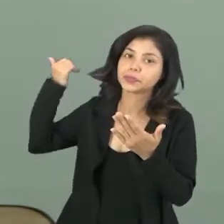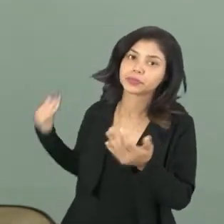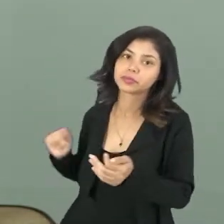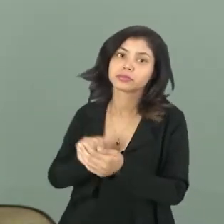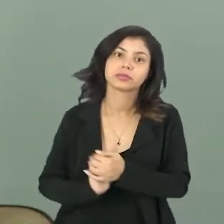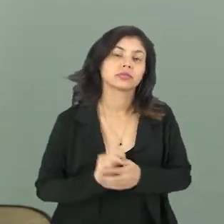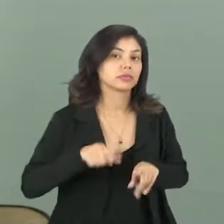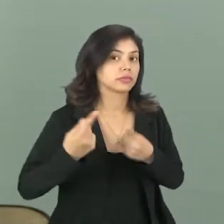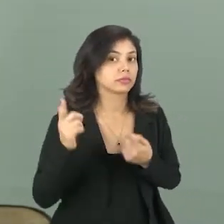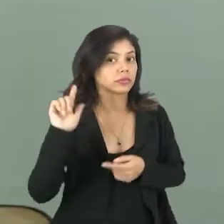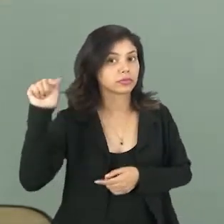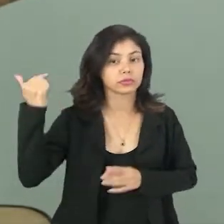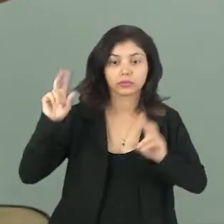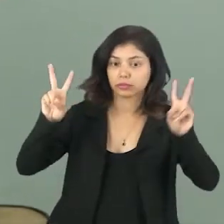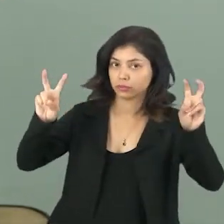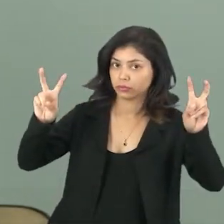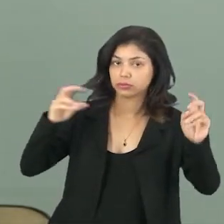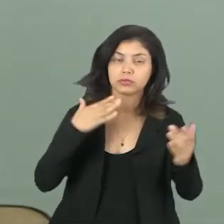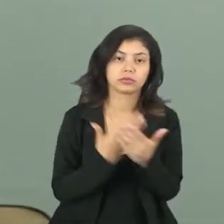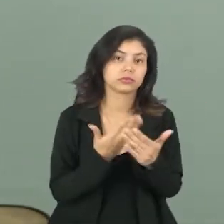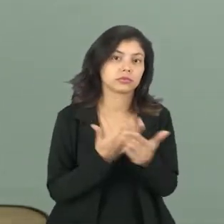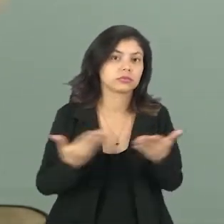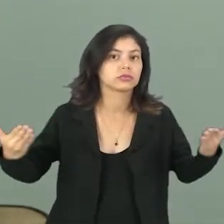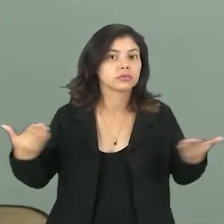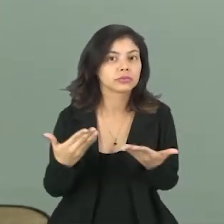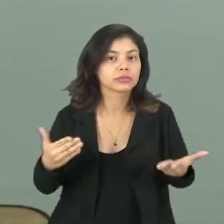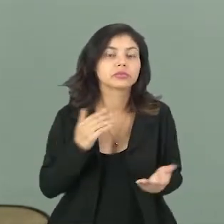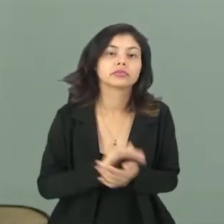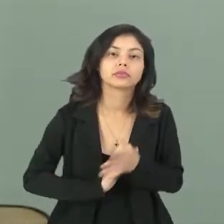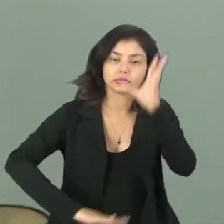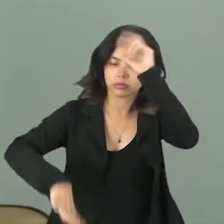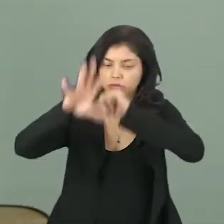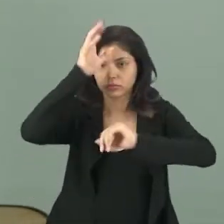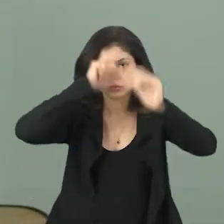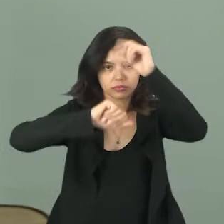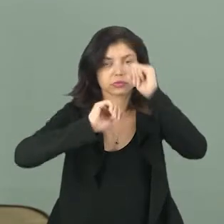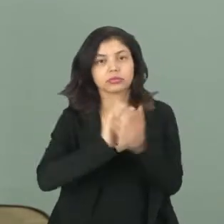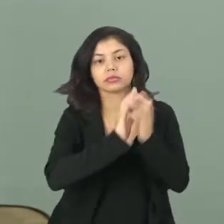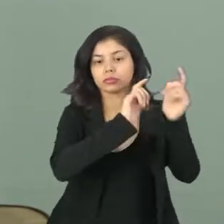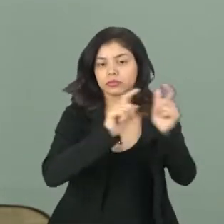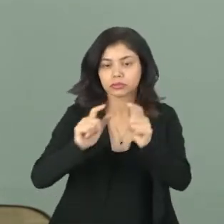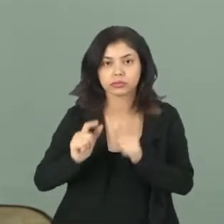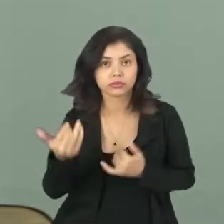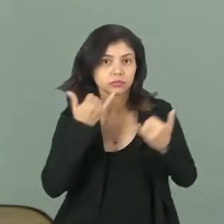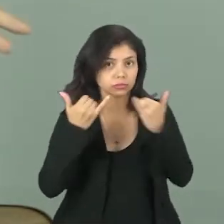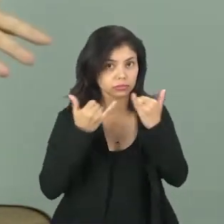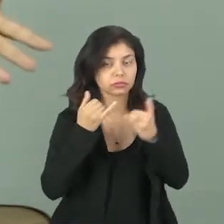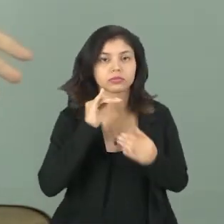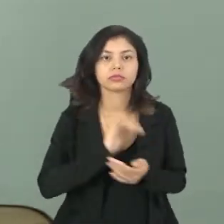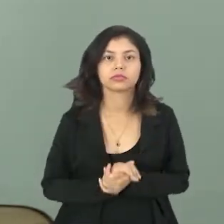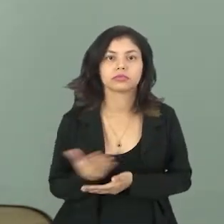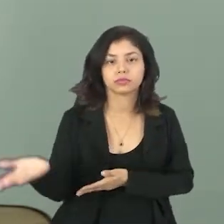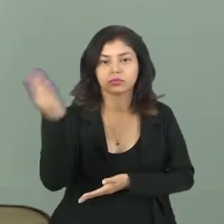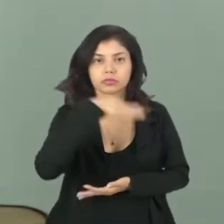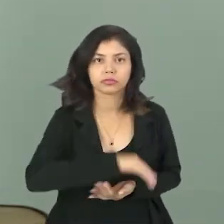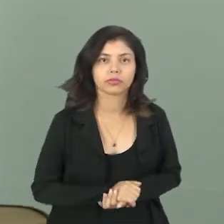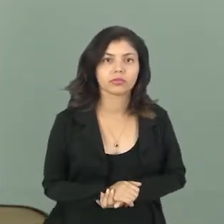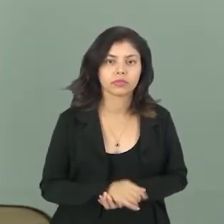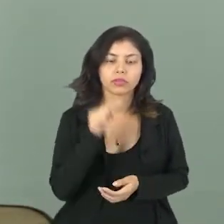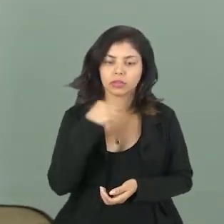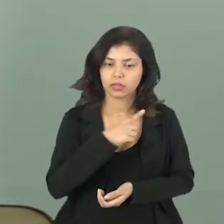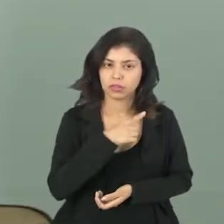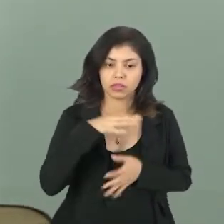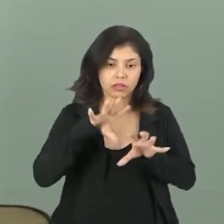mas eram outro assunto na aula de hoje nós estamos aqui para aprender a localizar informações Então vamos lá